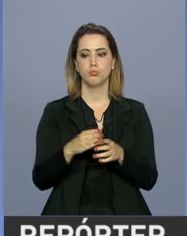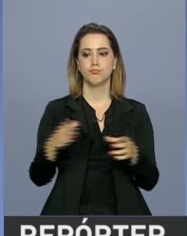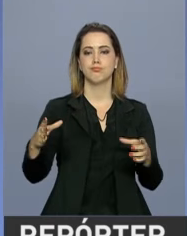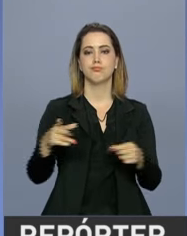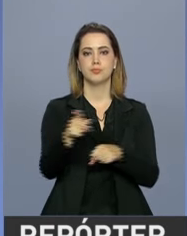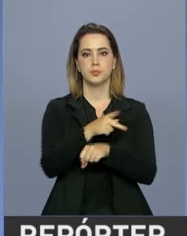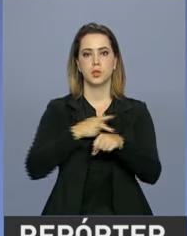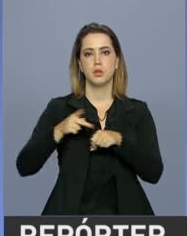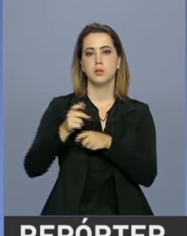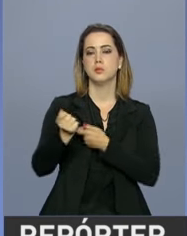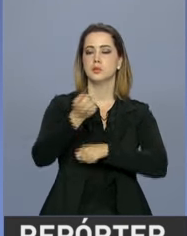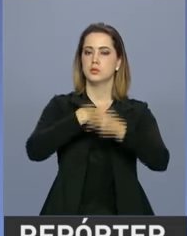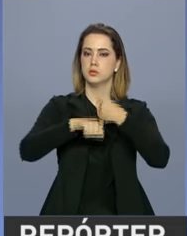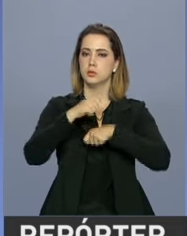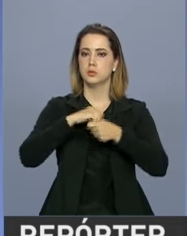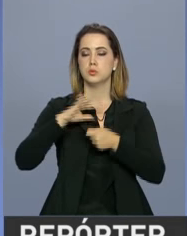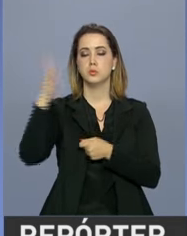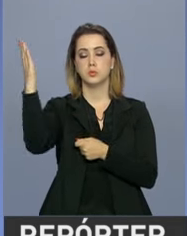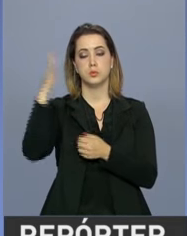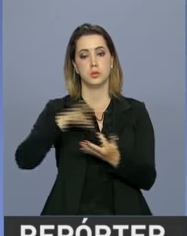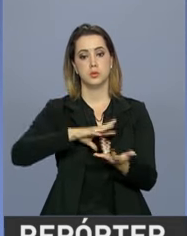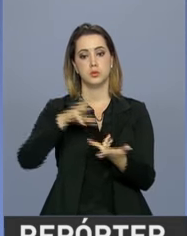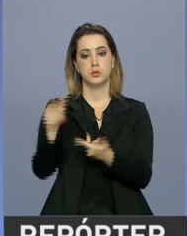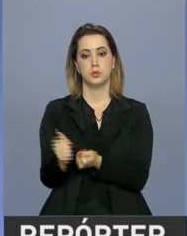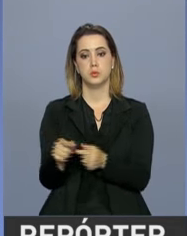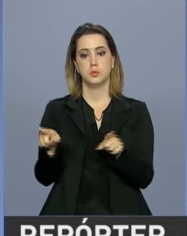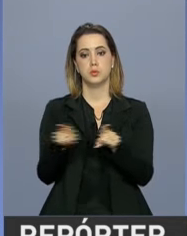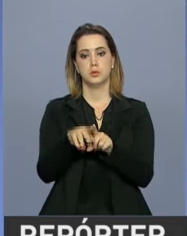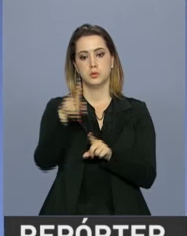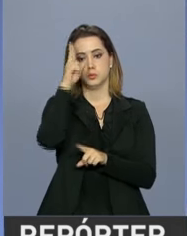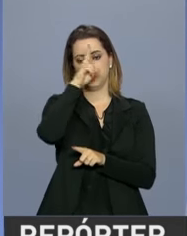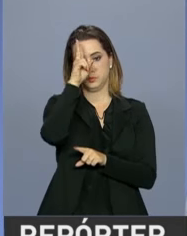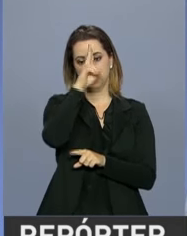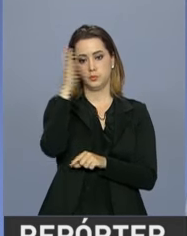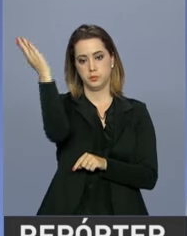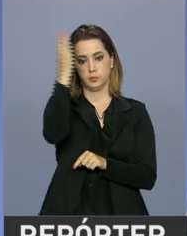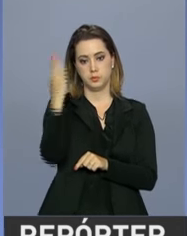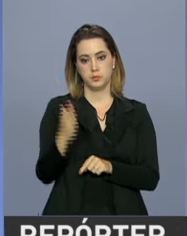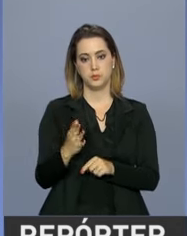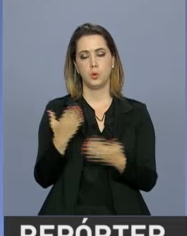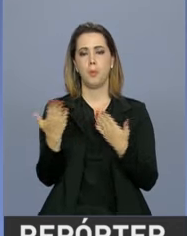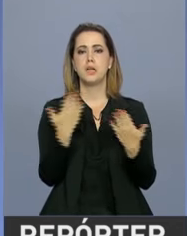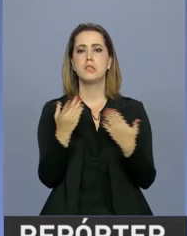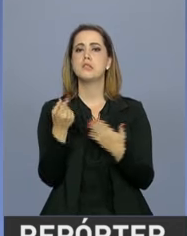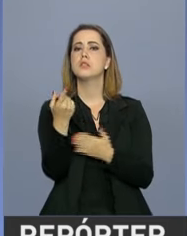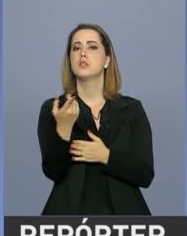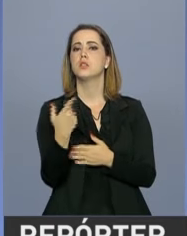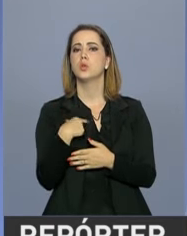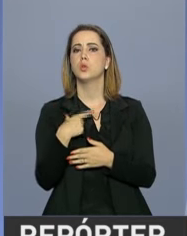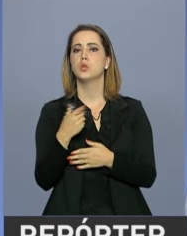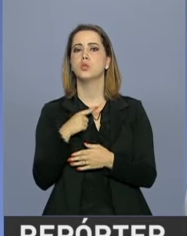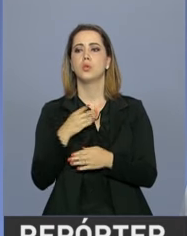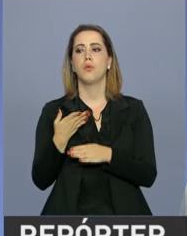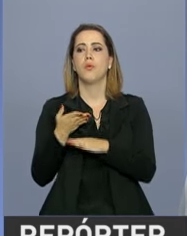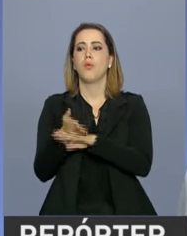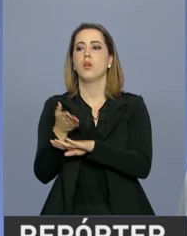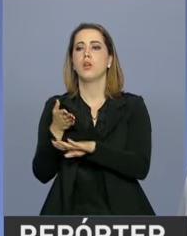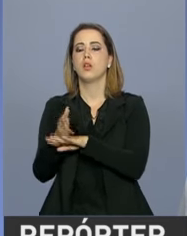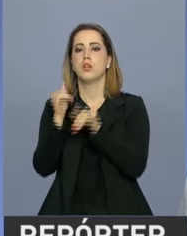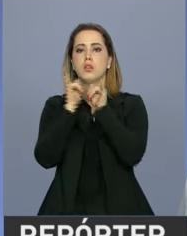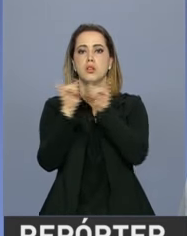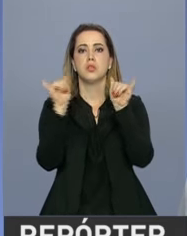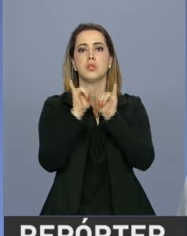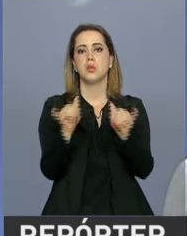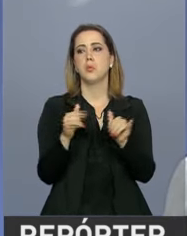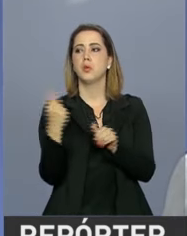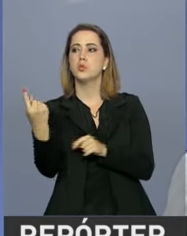e economias do mundo. E quero lembrar também que o Brasil, como tal, não fez parte da campanha, nem da